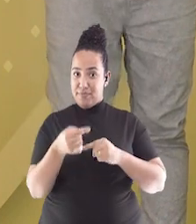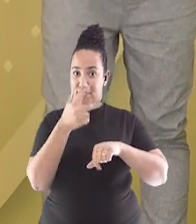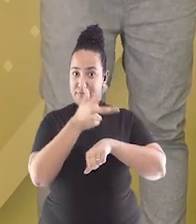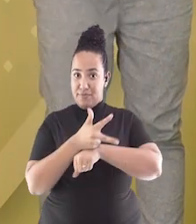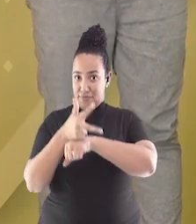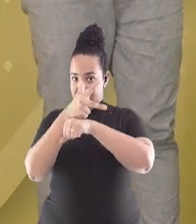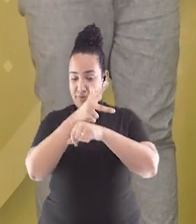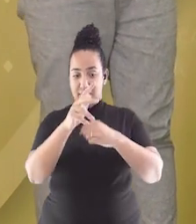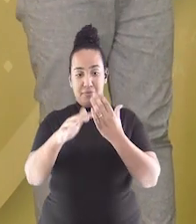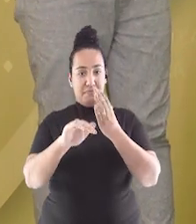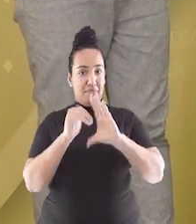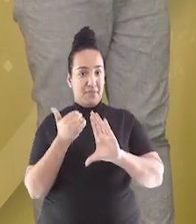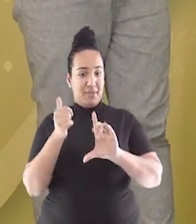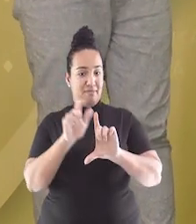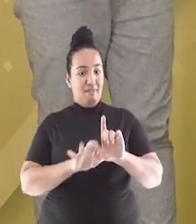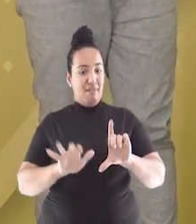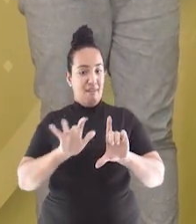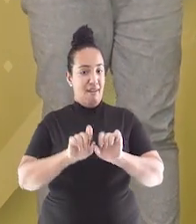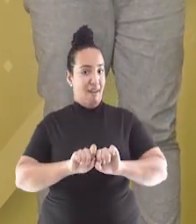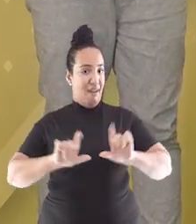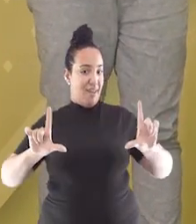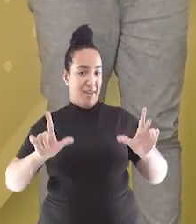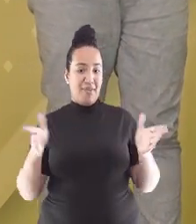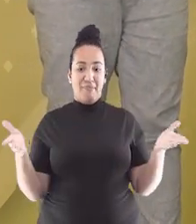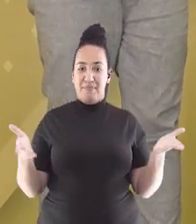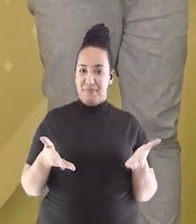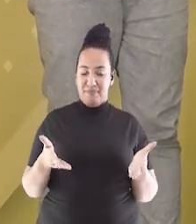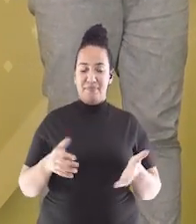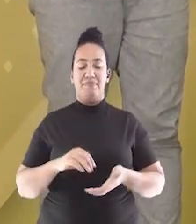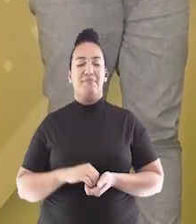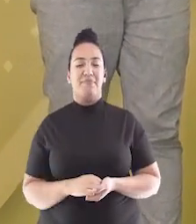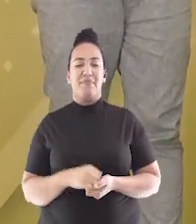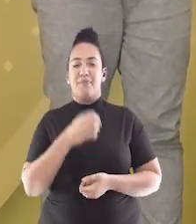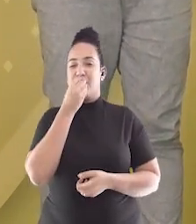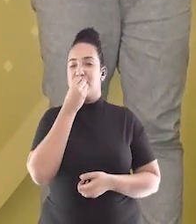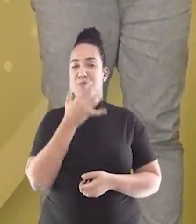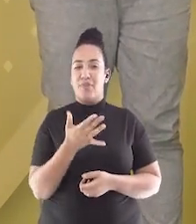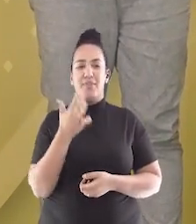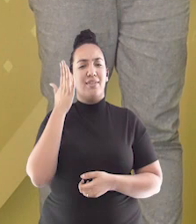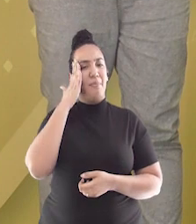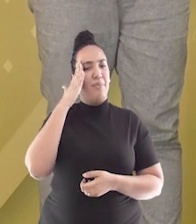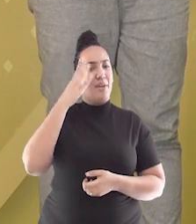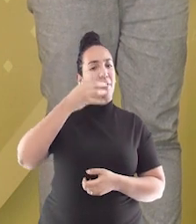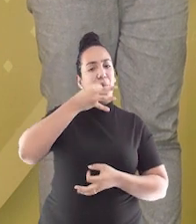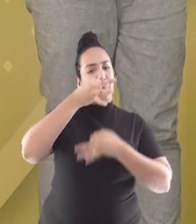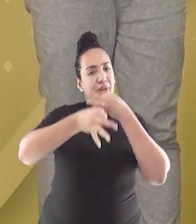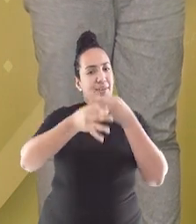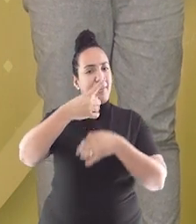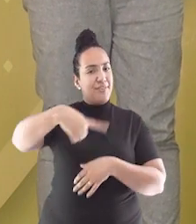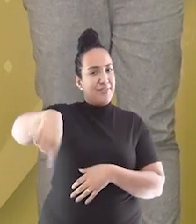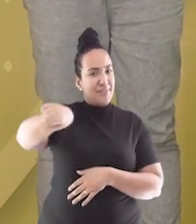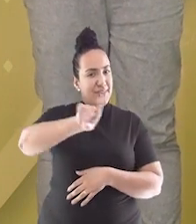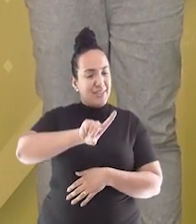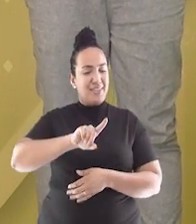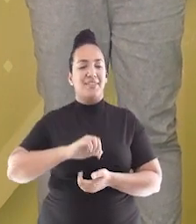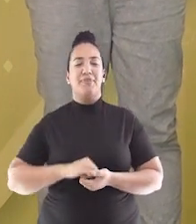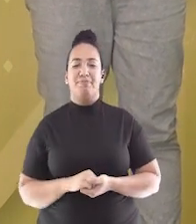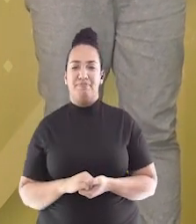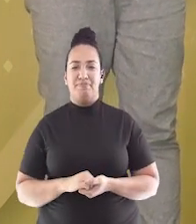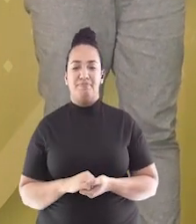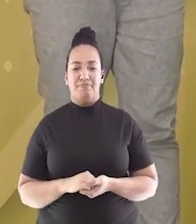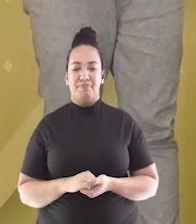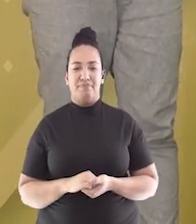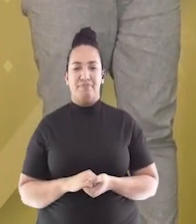só enviar para esse QR Code que aparece aí na sua tela. Vai ser muito bom ouvir o que vocês pensam sobre o assunto do